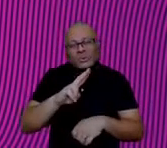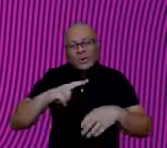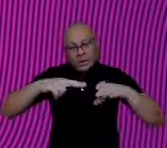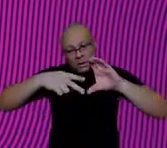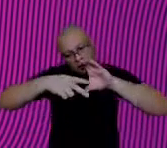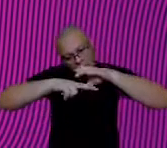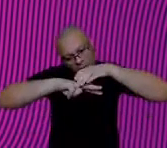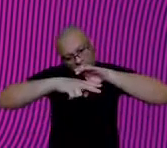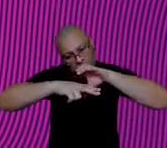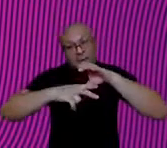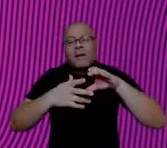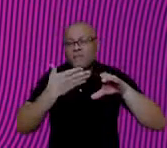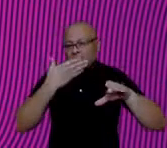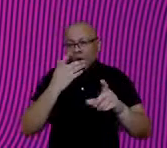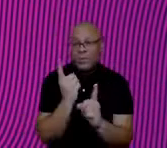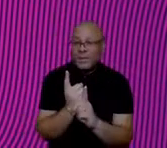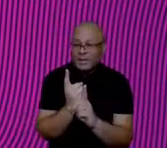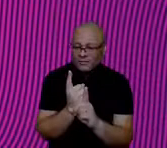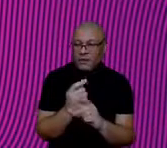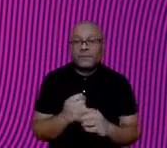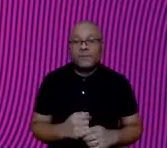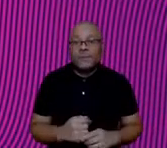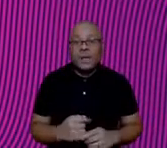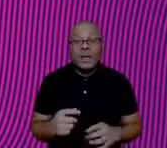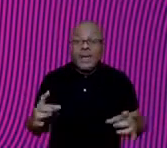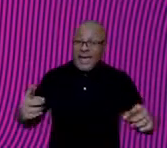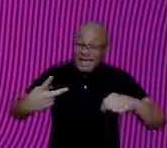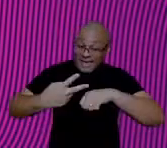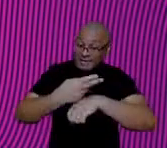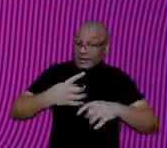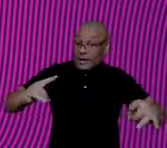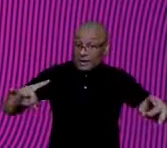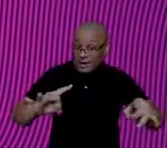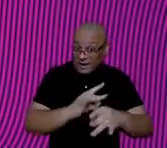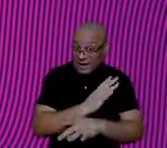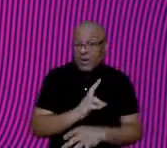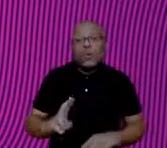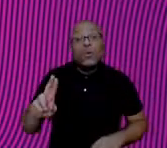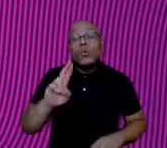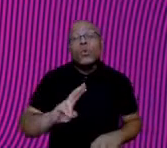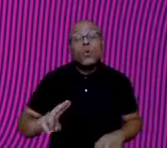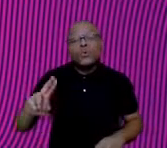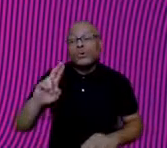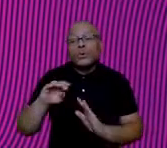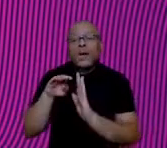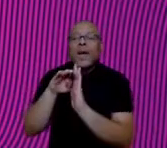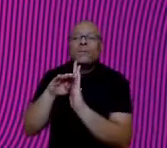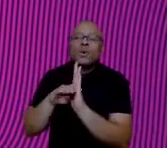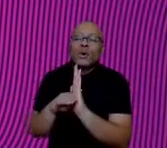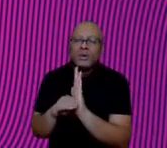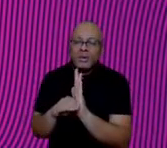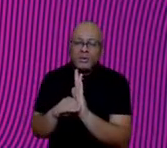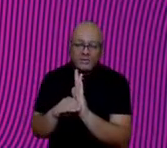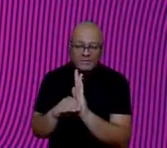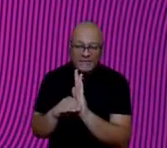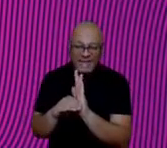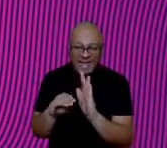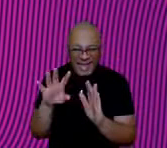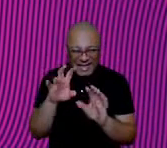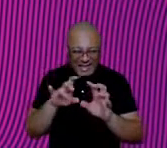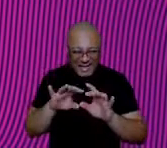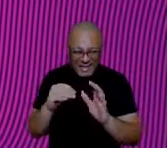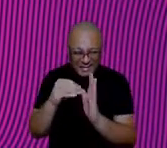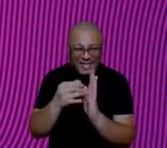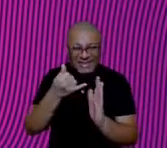E pós-cirurgia, atrelado à programação, muito provavelmente à imagem. Quer dizer, essa fusão de imagem que eu mostrei para